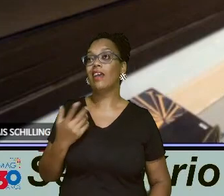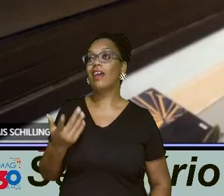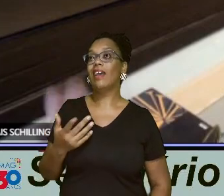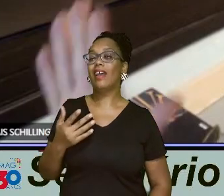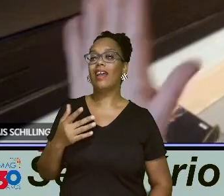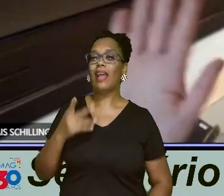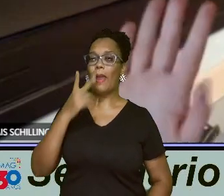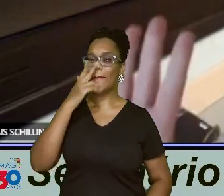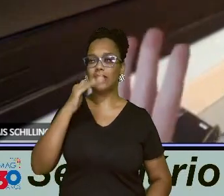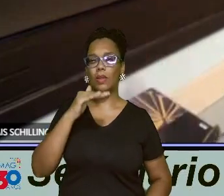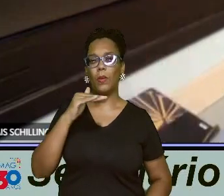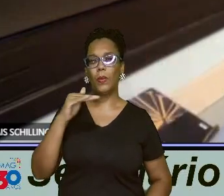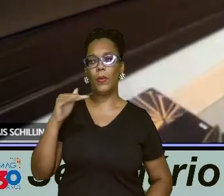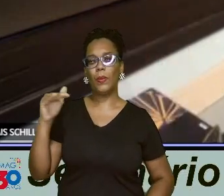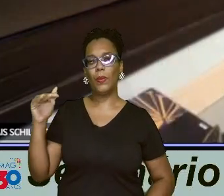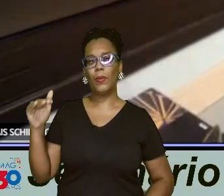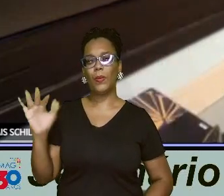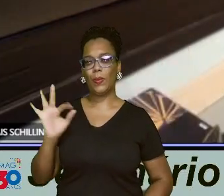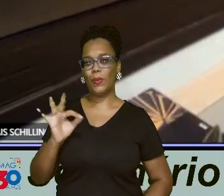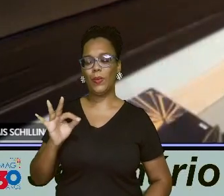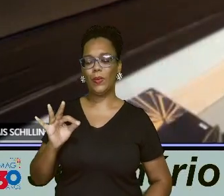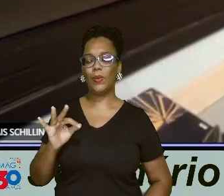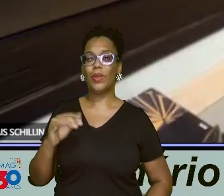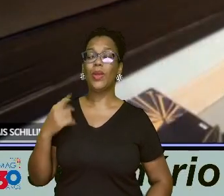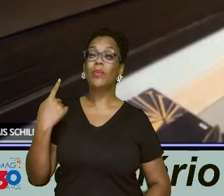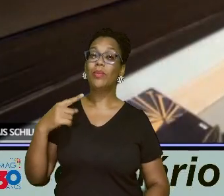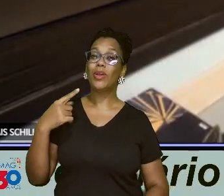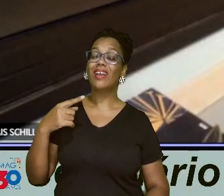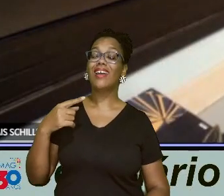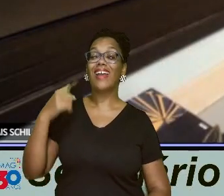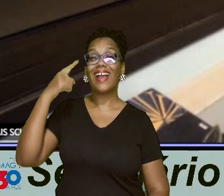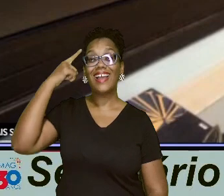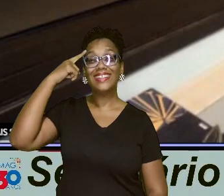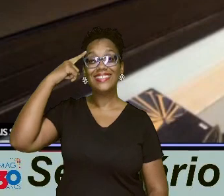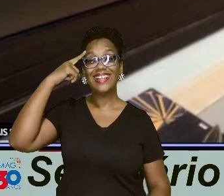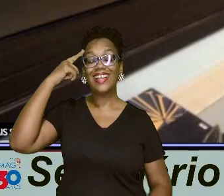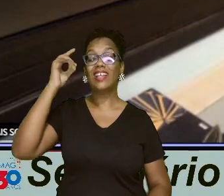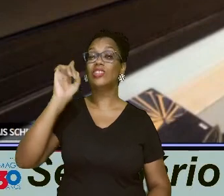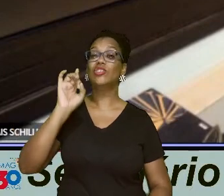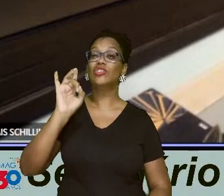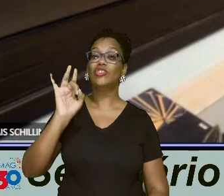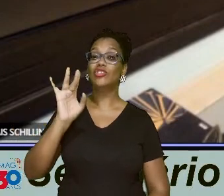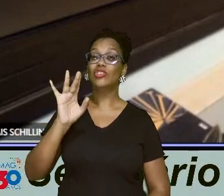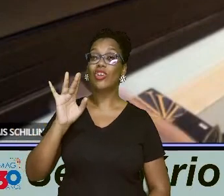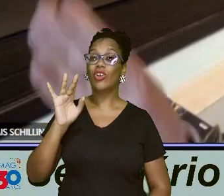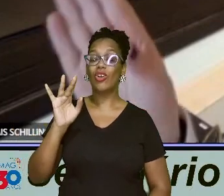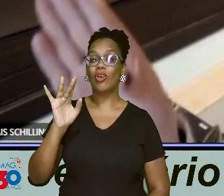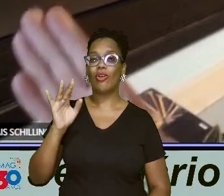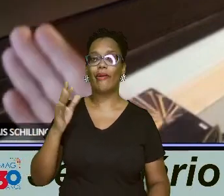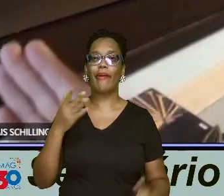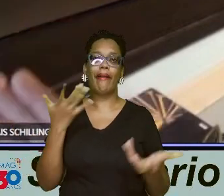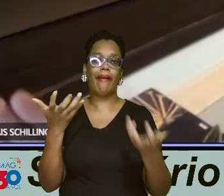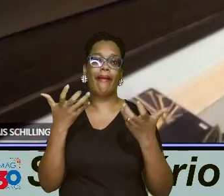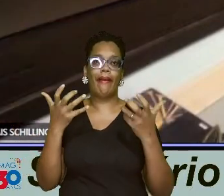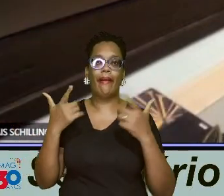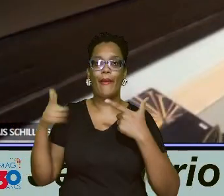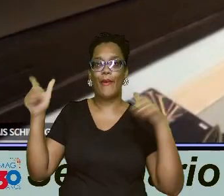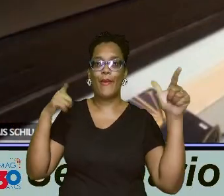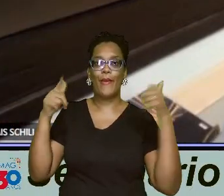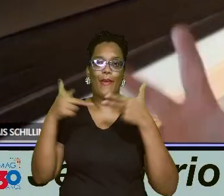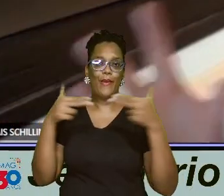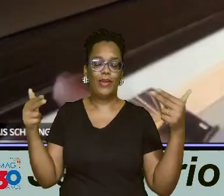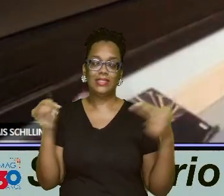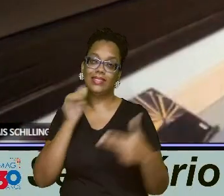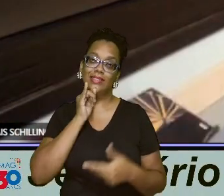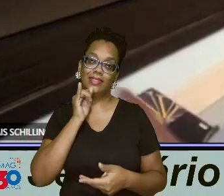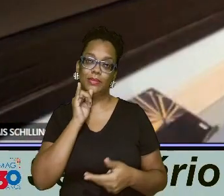meio linear, né? Porque aquela ideia de aplicar, simplesmente invocar o RESP para todos os casos,